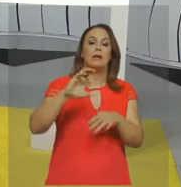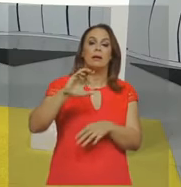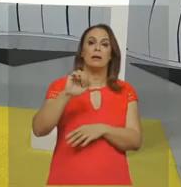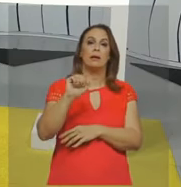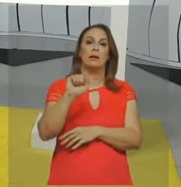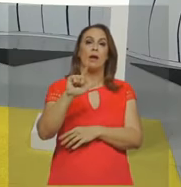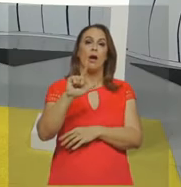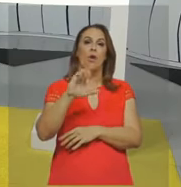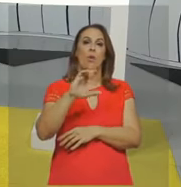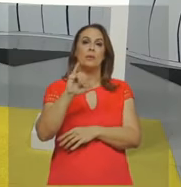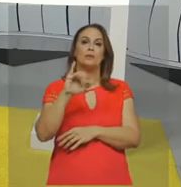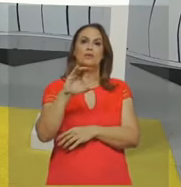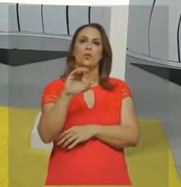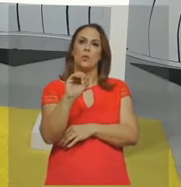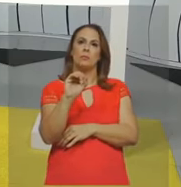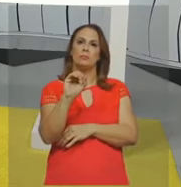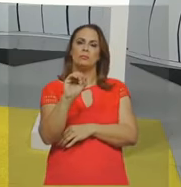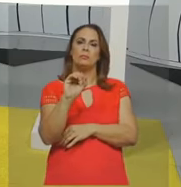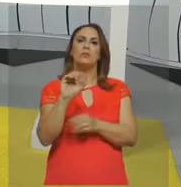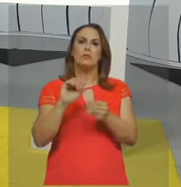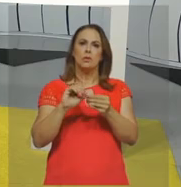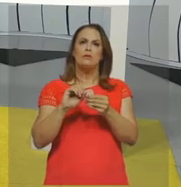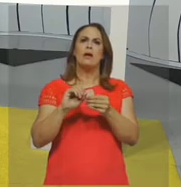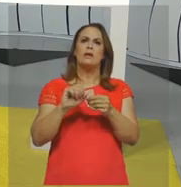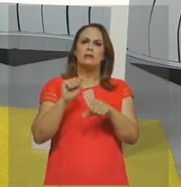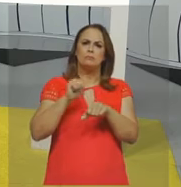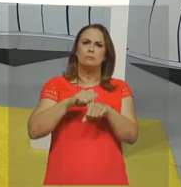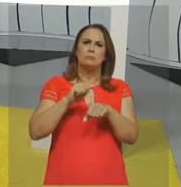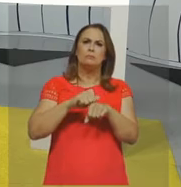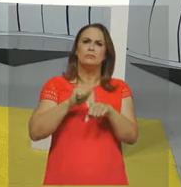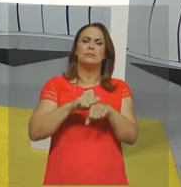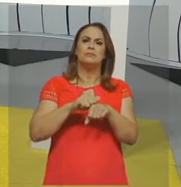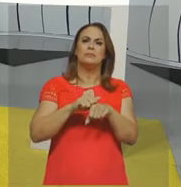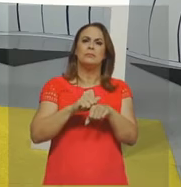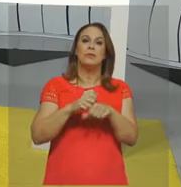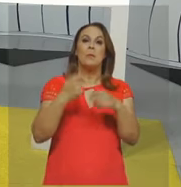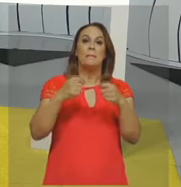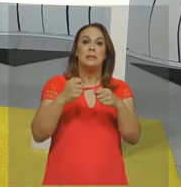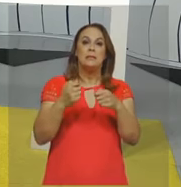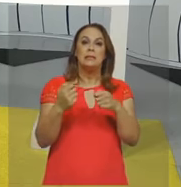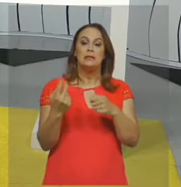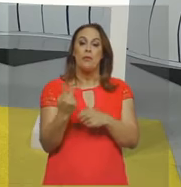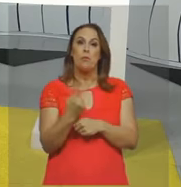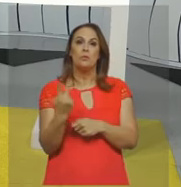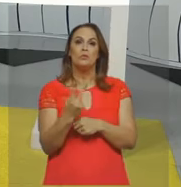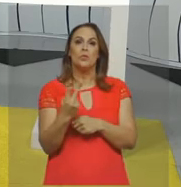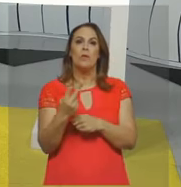ter flexibilidade e tem também que ter dureza, num equilíbrio, tá?